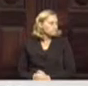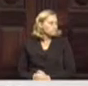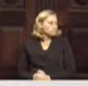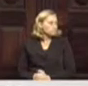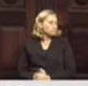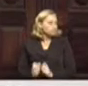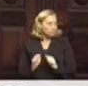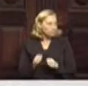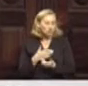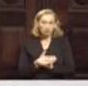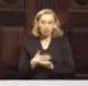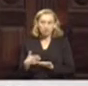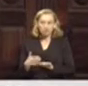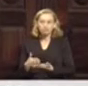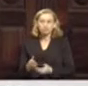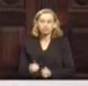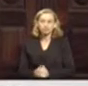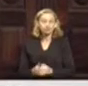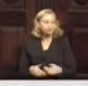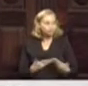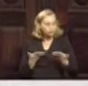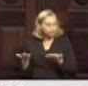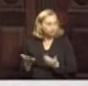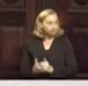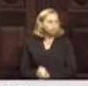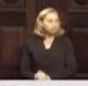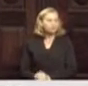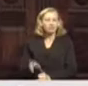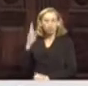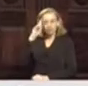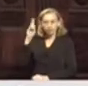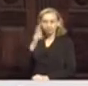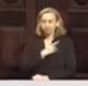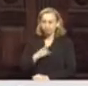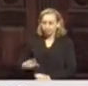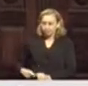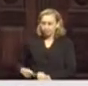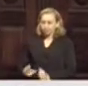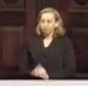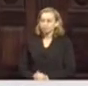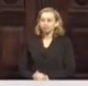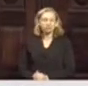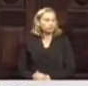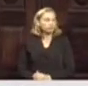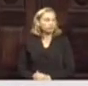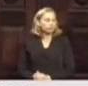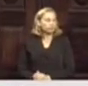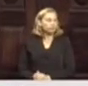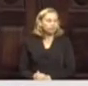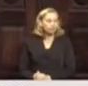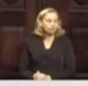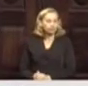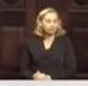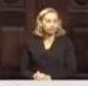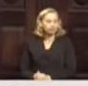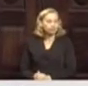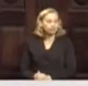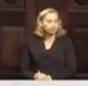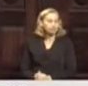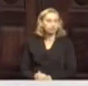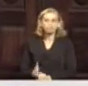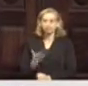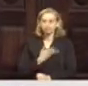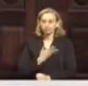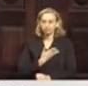Posso começar, senhor presidente? Vontade. Senhor presidente e senhores deputados